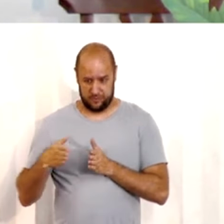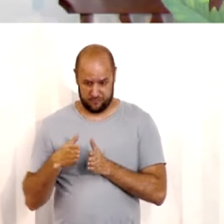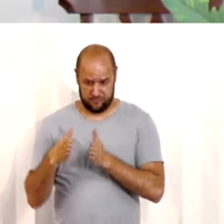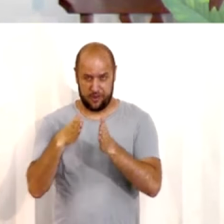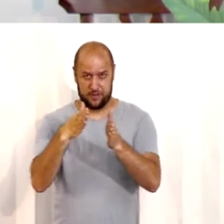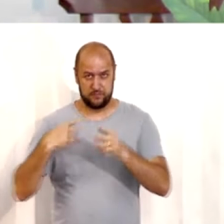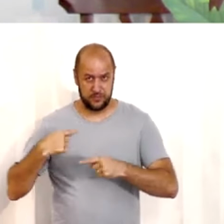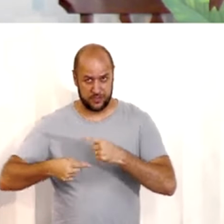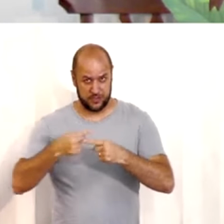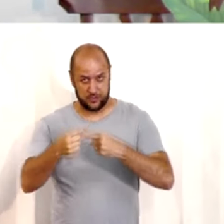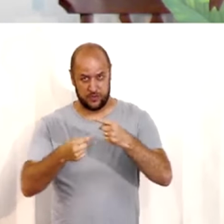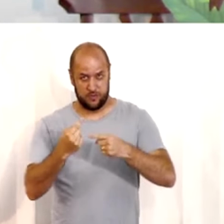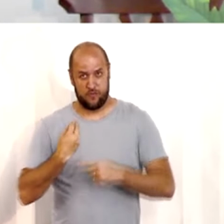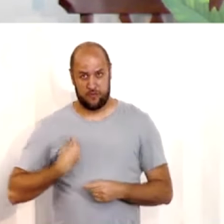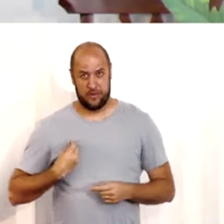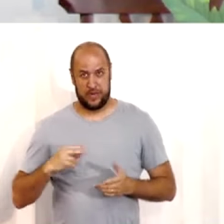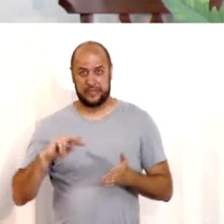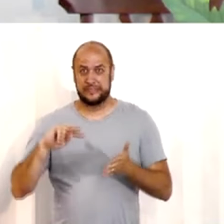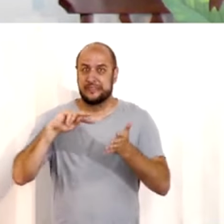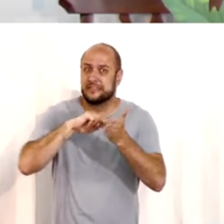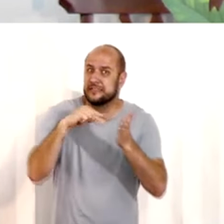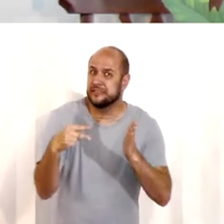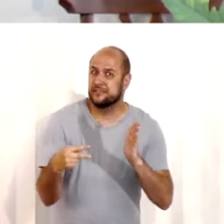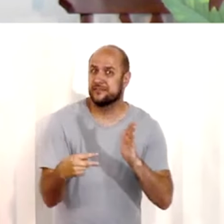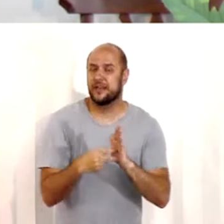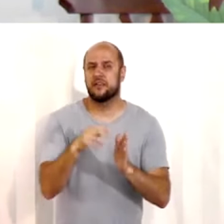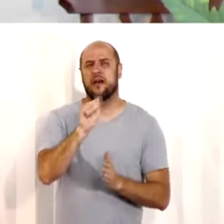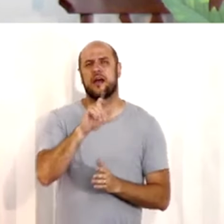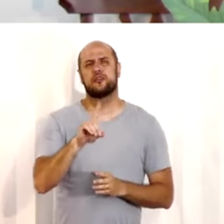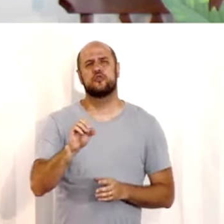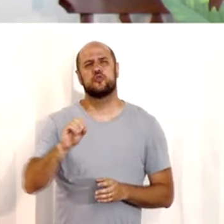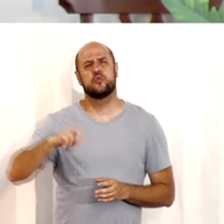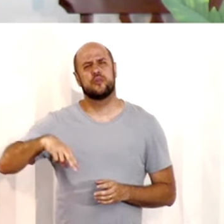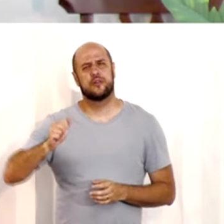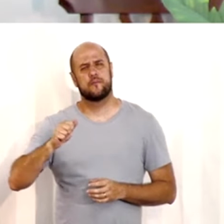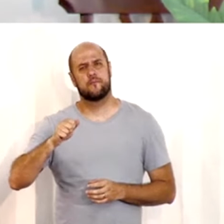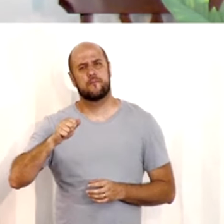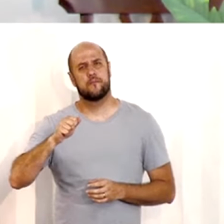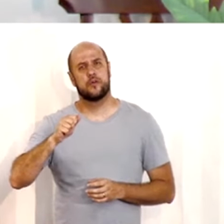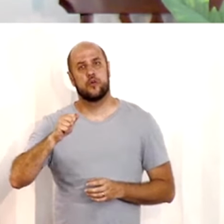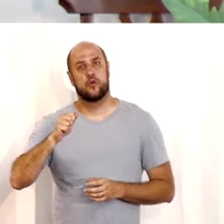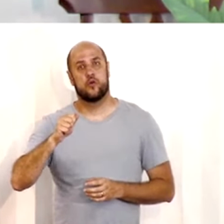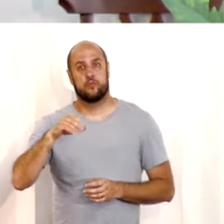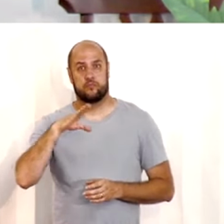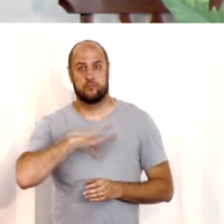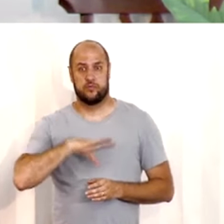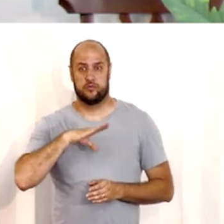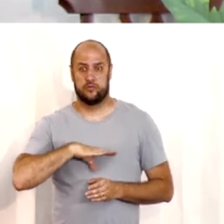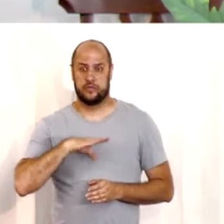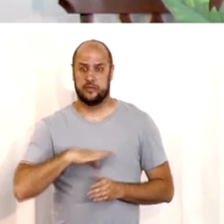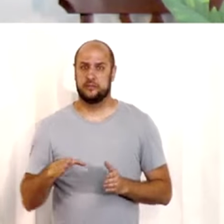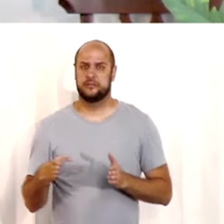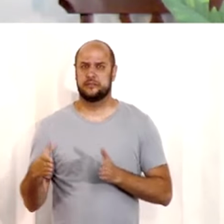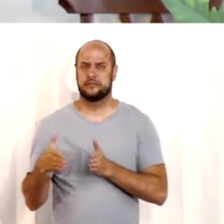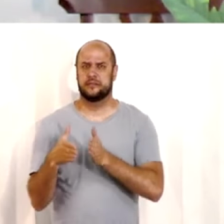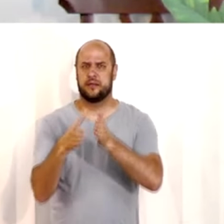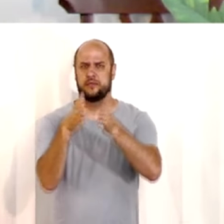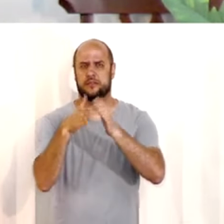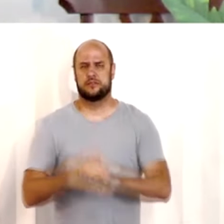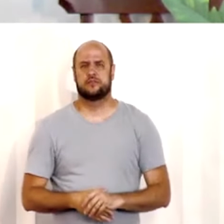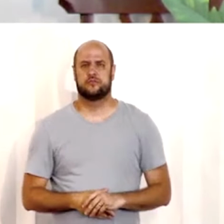é agon, ou agona, que na língua portuguesa é agonia. É